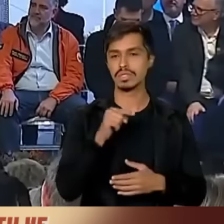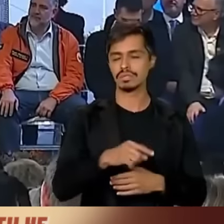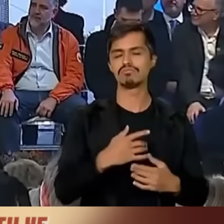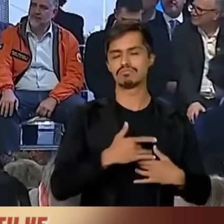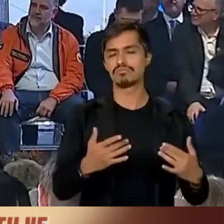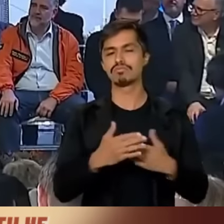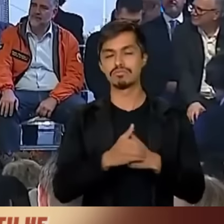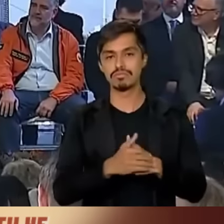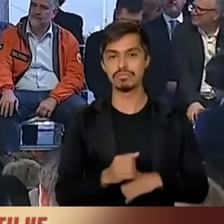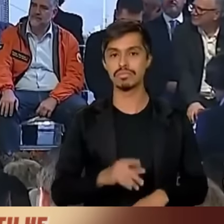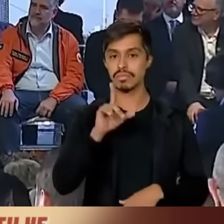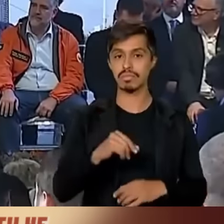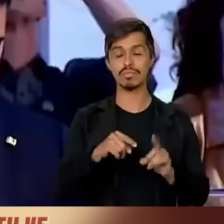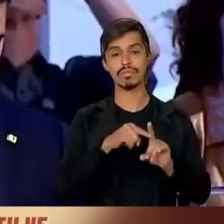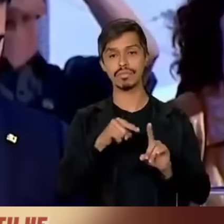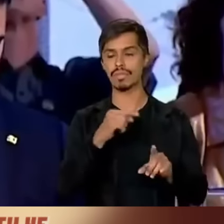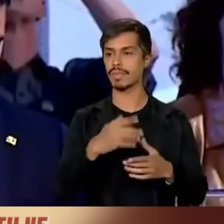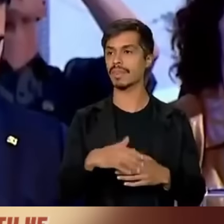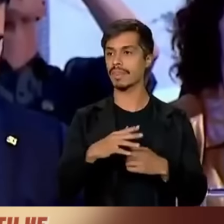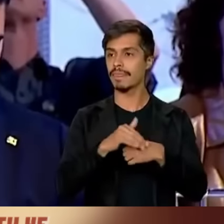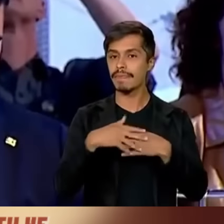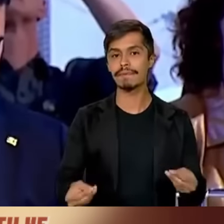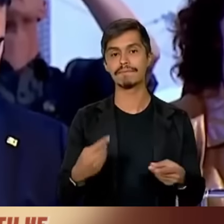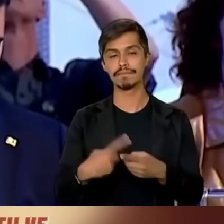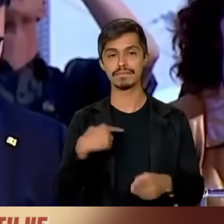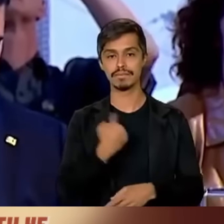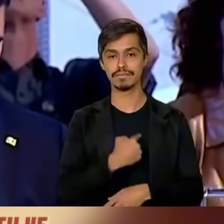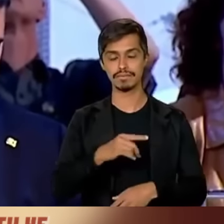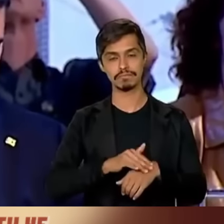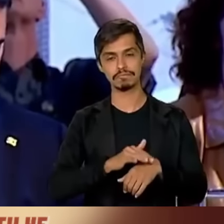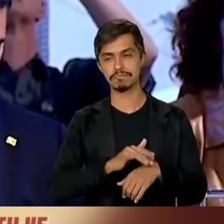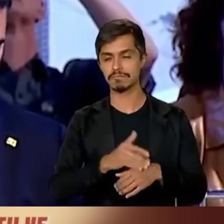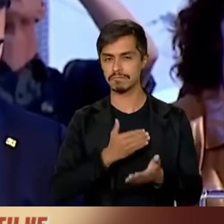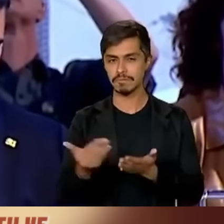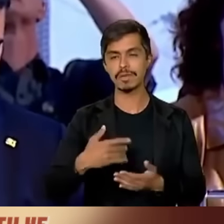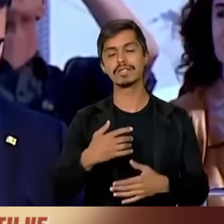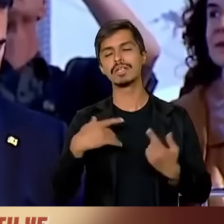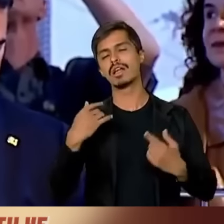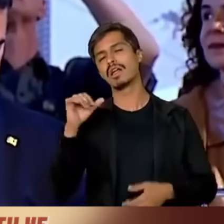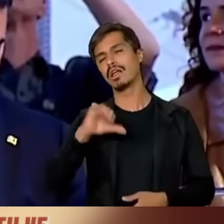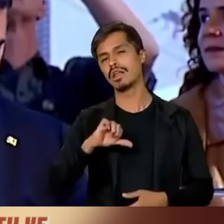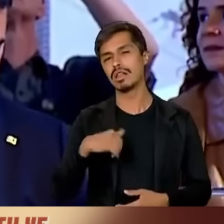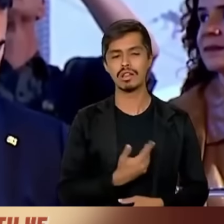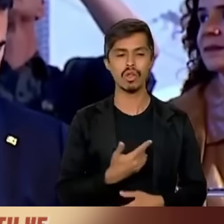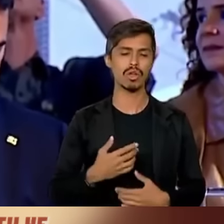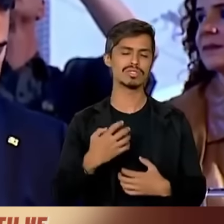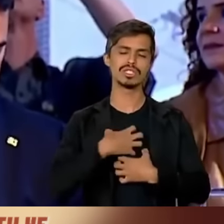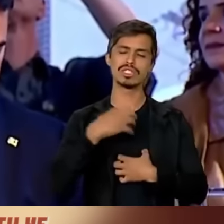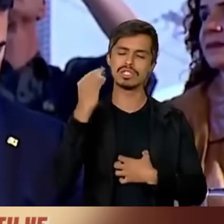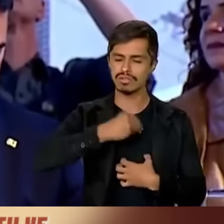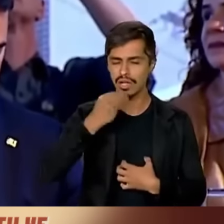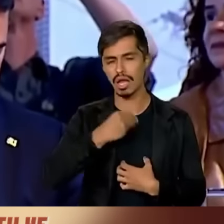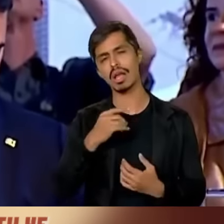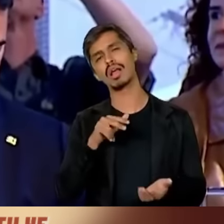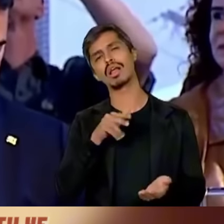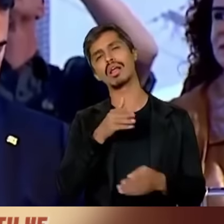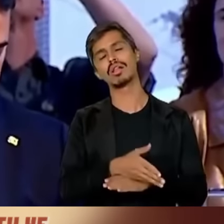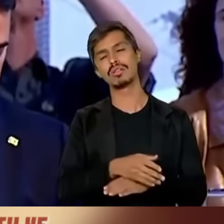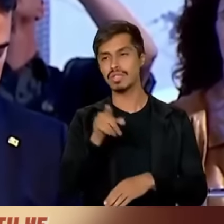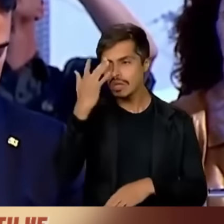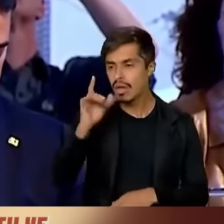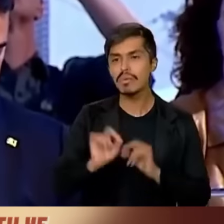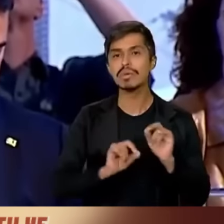generoso e carinhoso é metade da cura. Porque quando a gente entra doente, a gente entra fragilizado. A gente entra muito frágil. Você não tem noção do